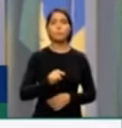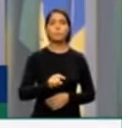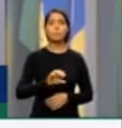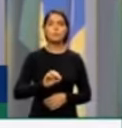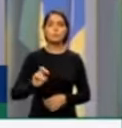cinco Muito obrigado surpresa